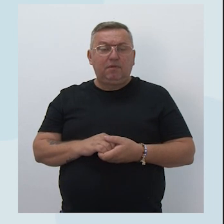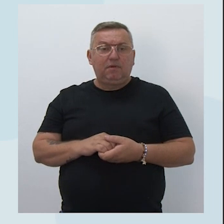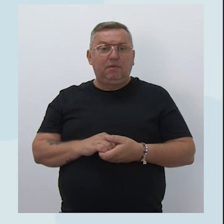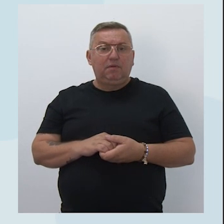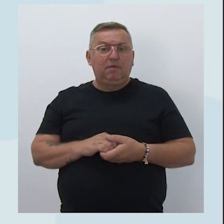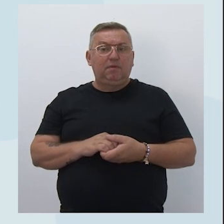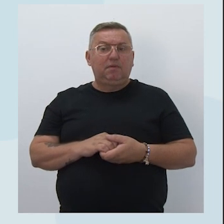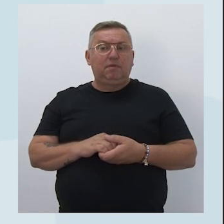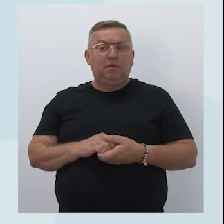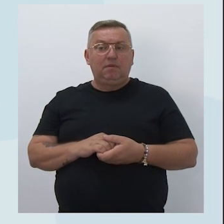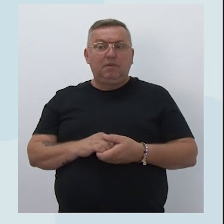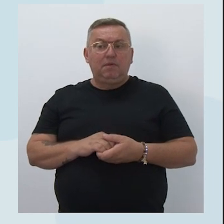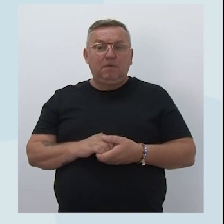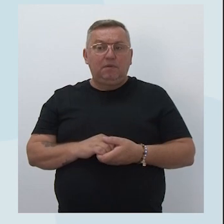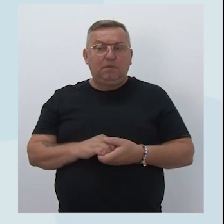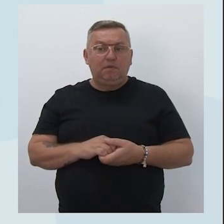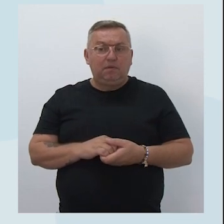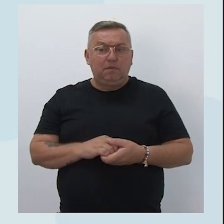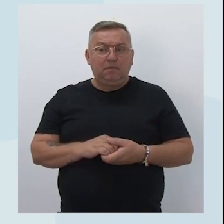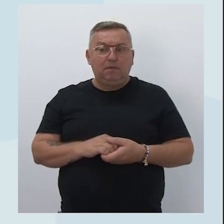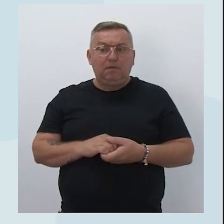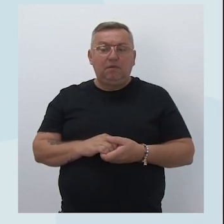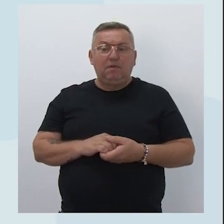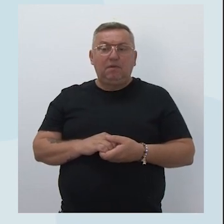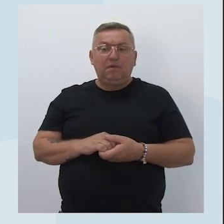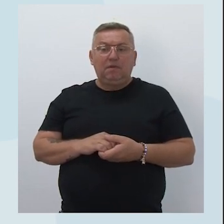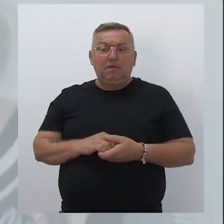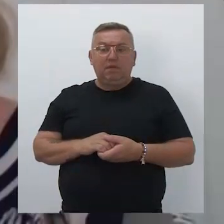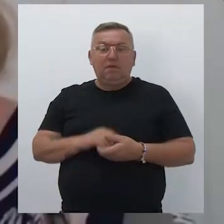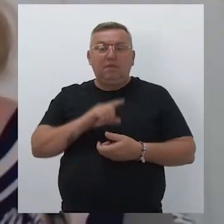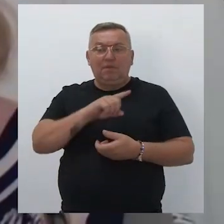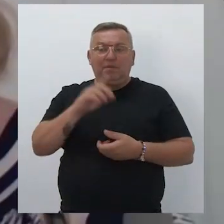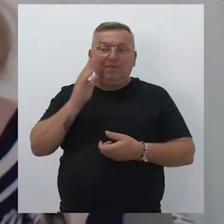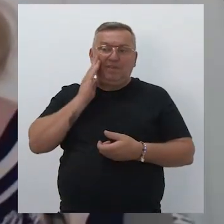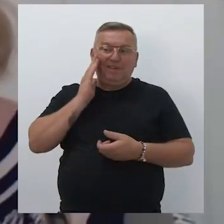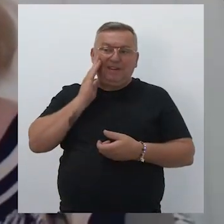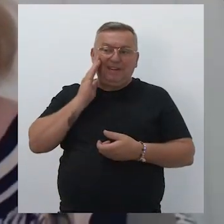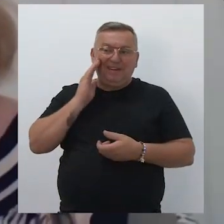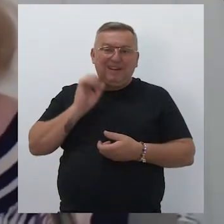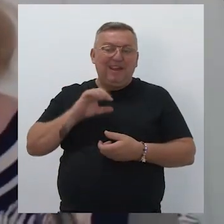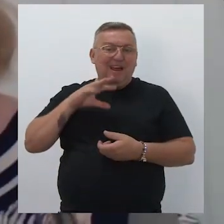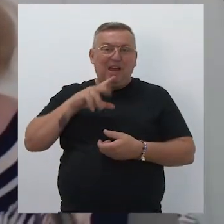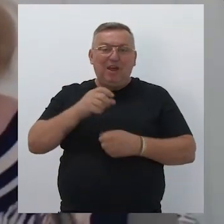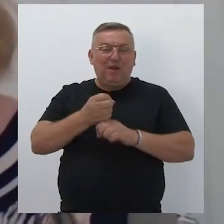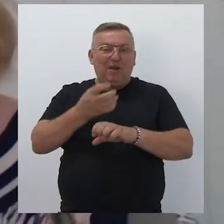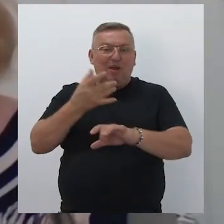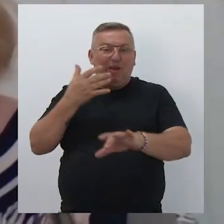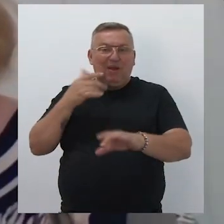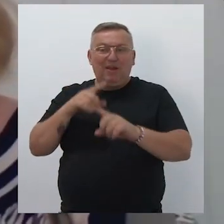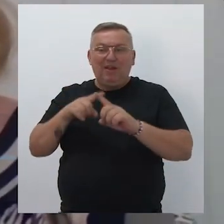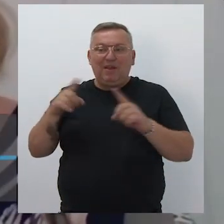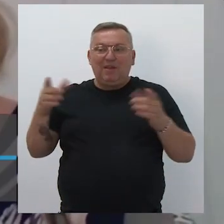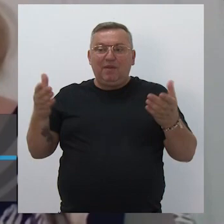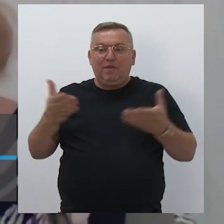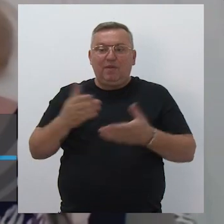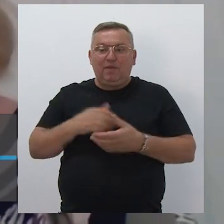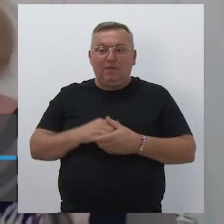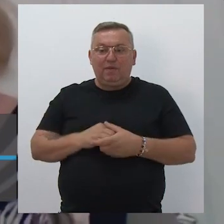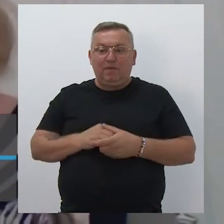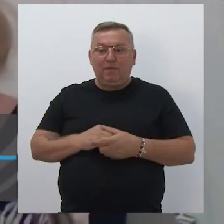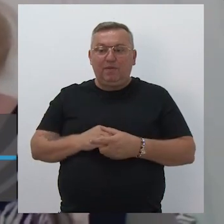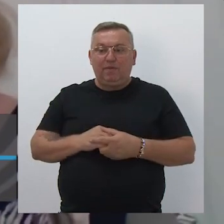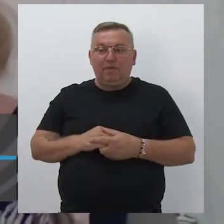A gente está com uma equipe presencial e uma equipe à distância, só para vocês entenderem aqui o esquema de hoje. Então, vamos